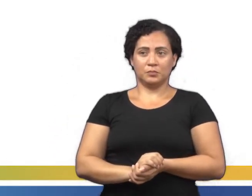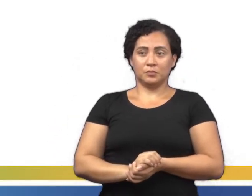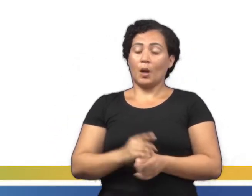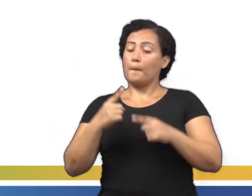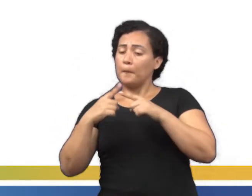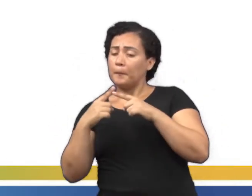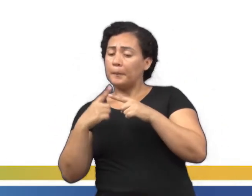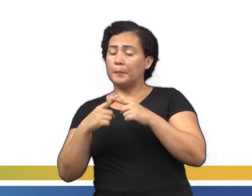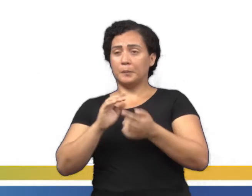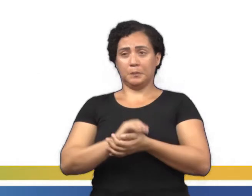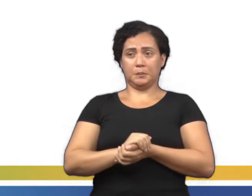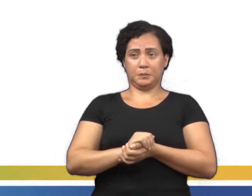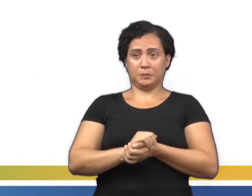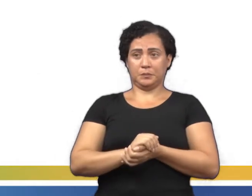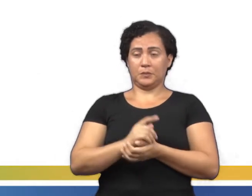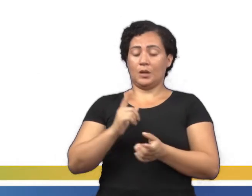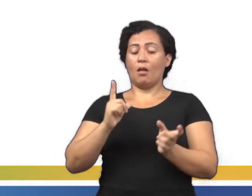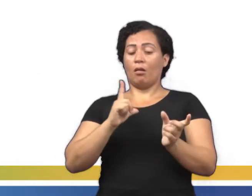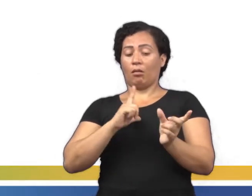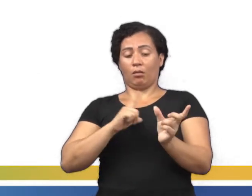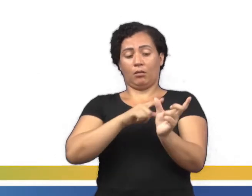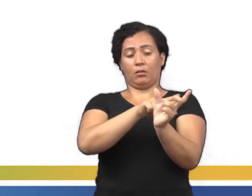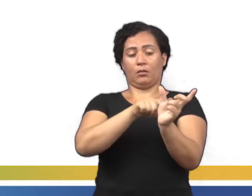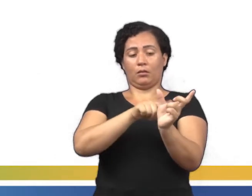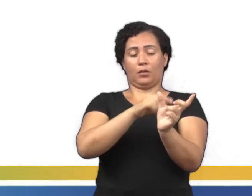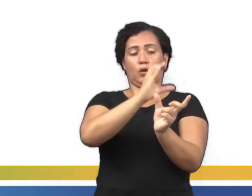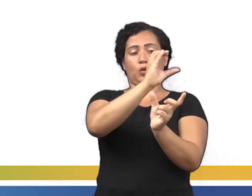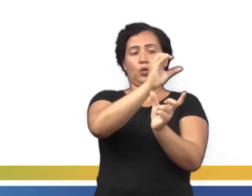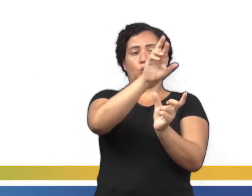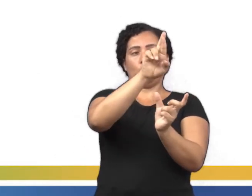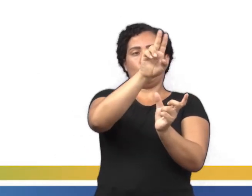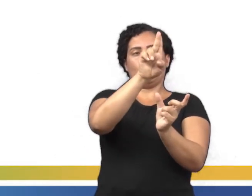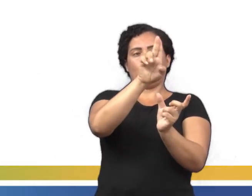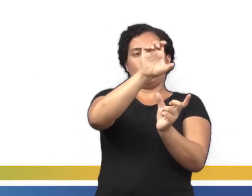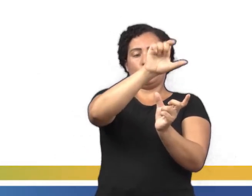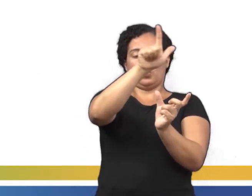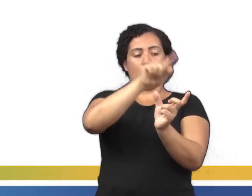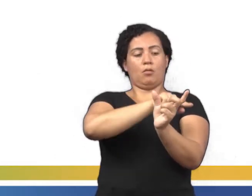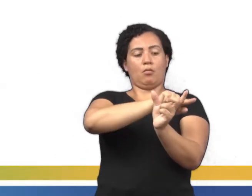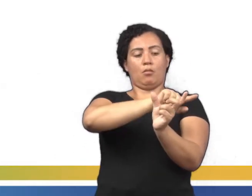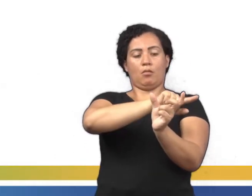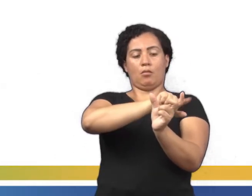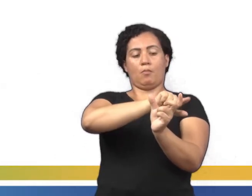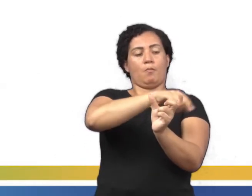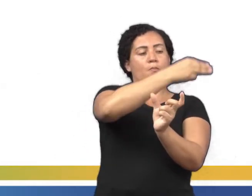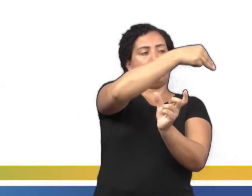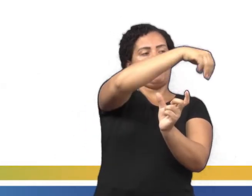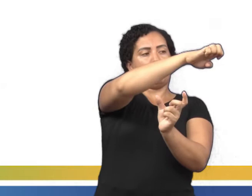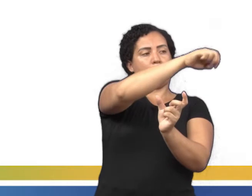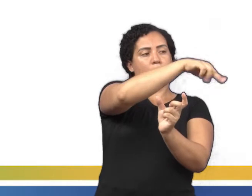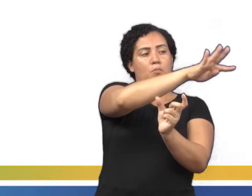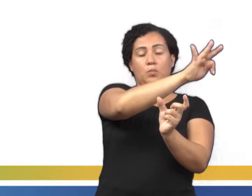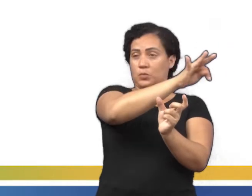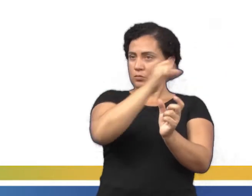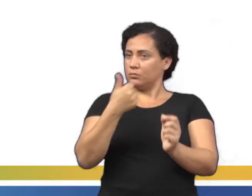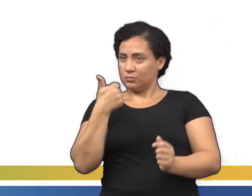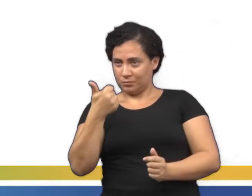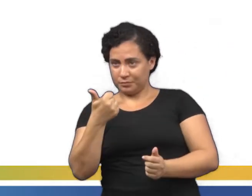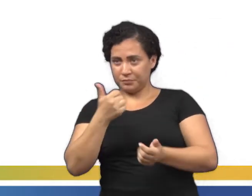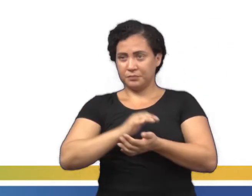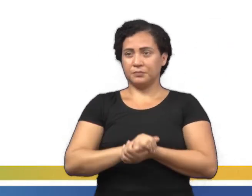cruelmente. Por quê? Porque eu tenho a palavra cruel no início, mais o sufixo mente. Tudo